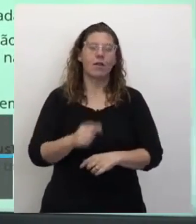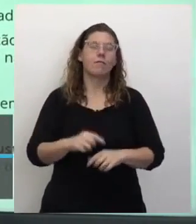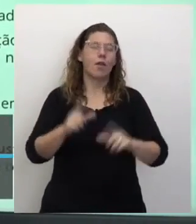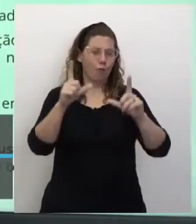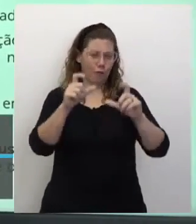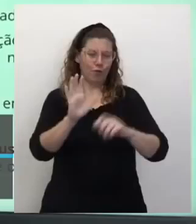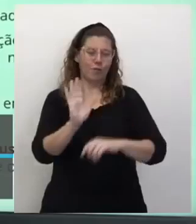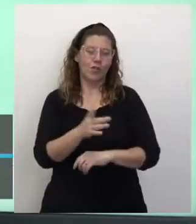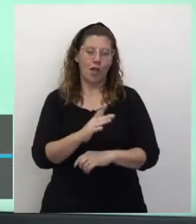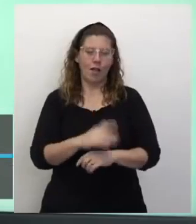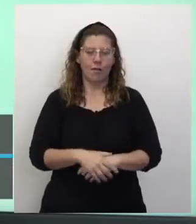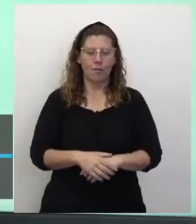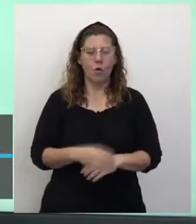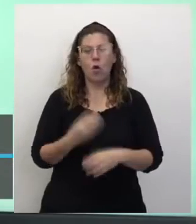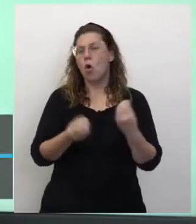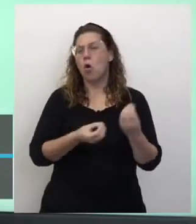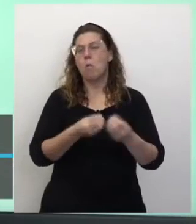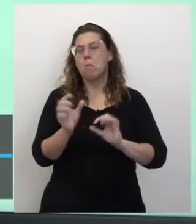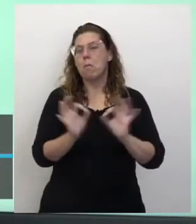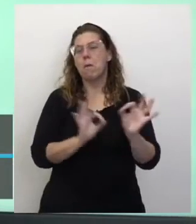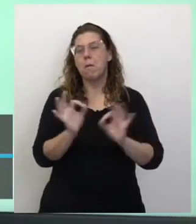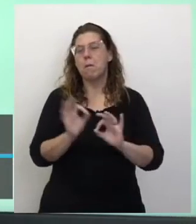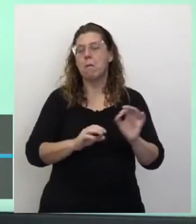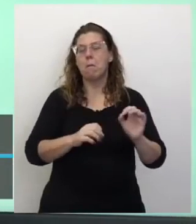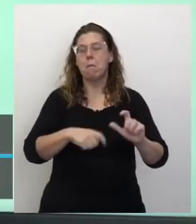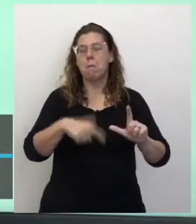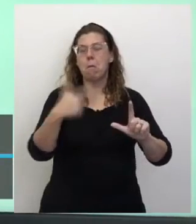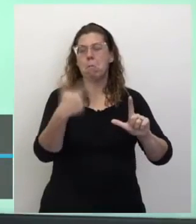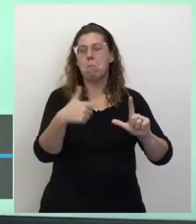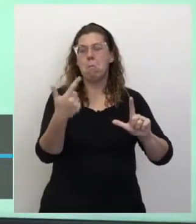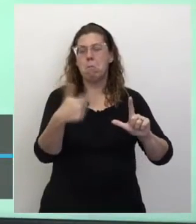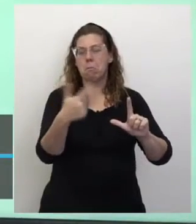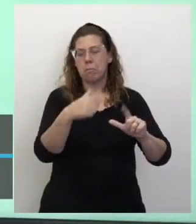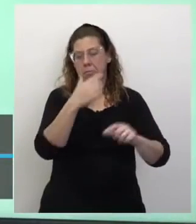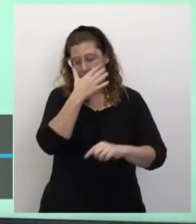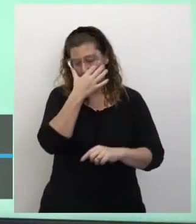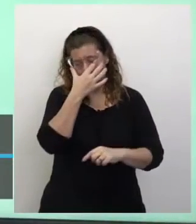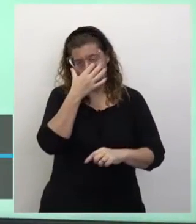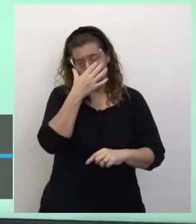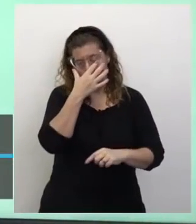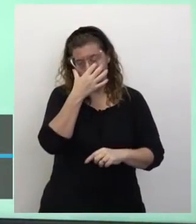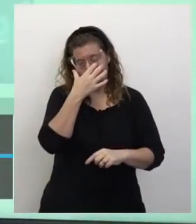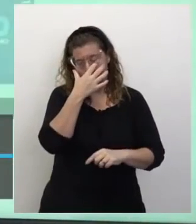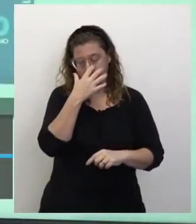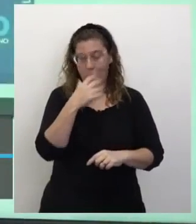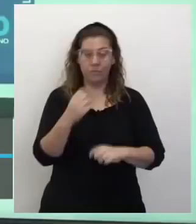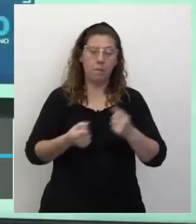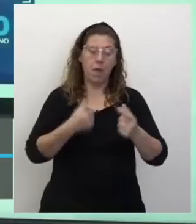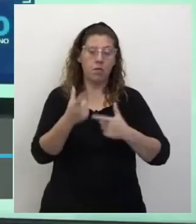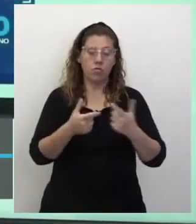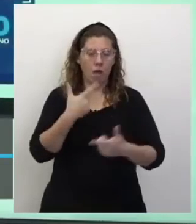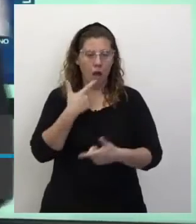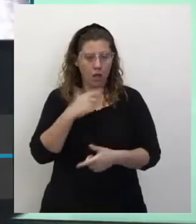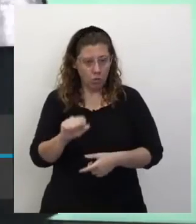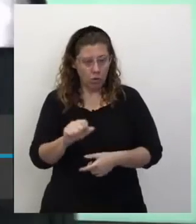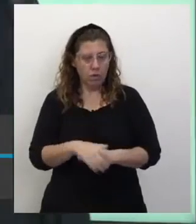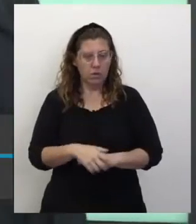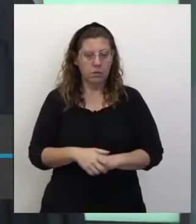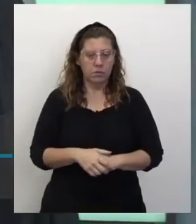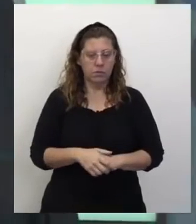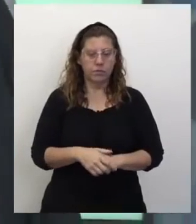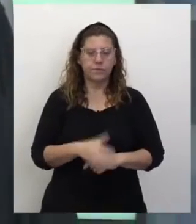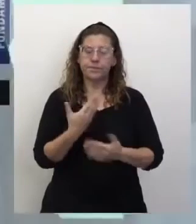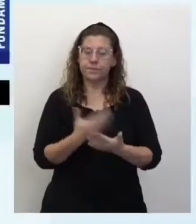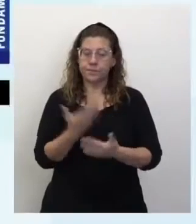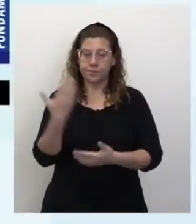Então, como é que a gente faz um meme, né? Vamos falar um pouquinho. Bom, pergunta que eu tenho para vocês, acho que o meme depende da língua? Por exemplo, ó, a gente já falou de memes, tem as aulas anteriores